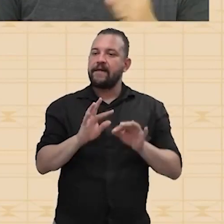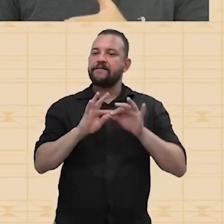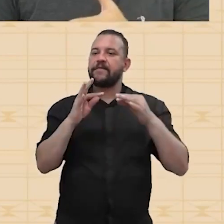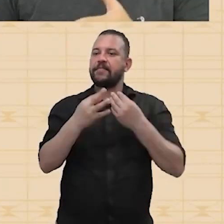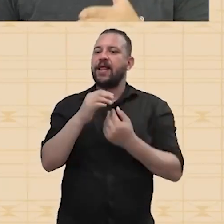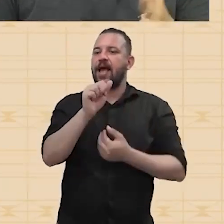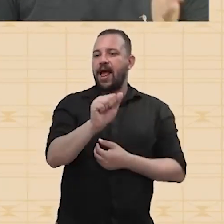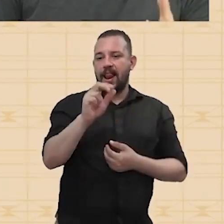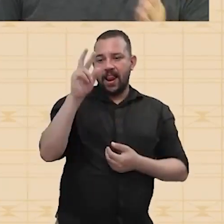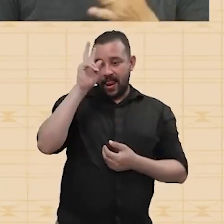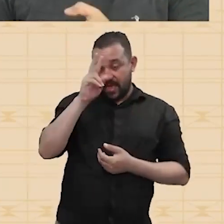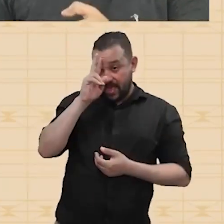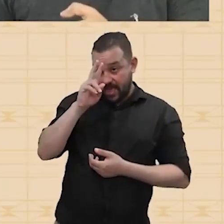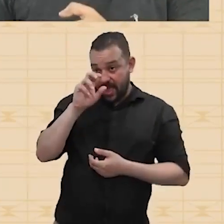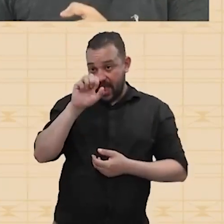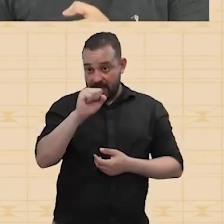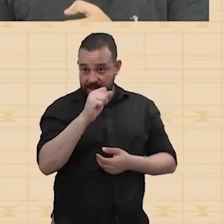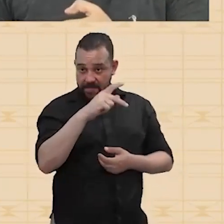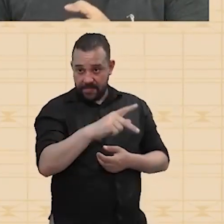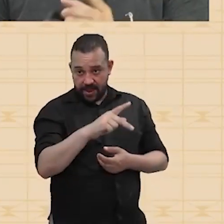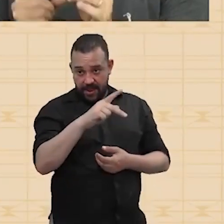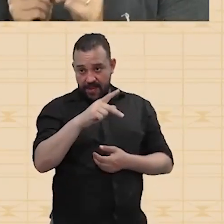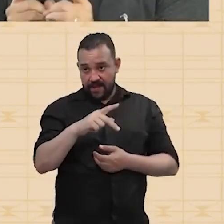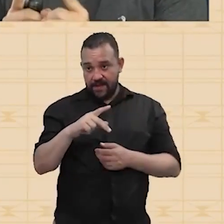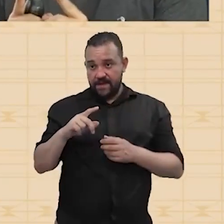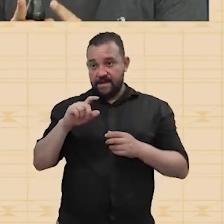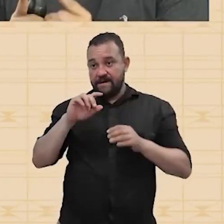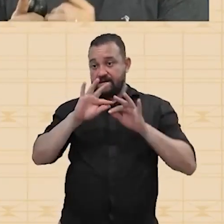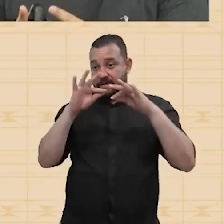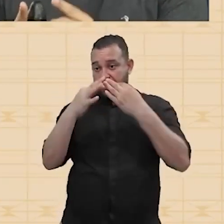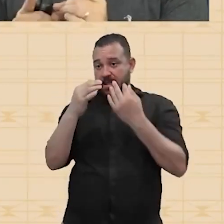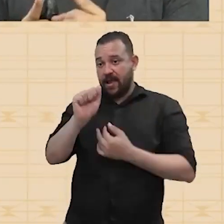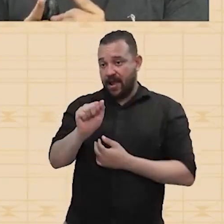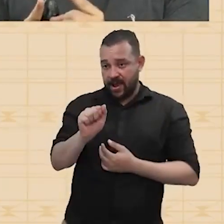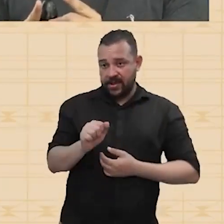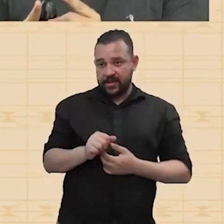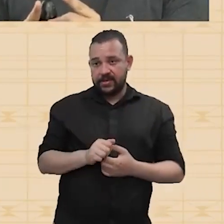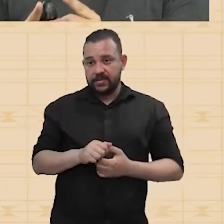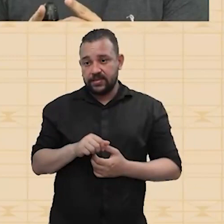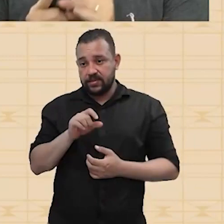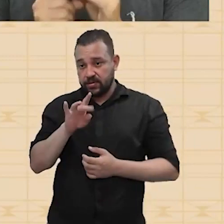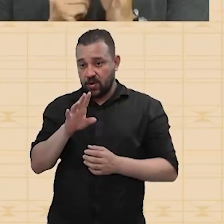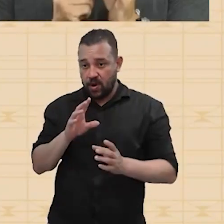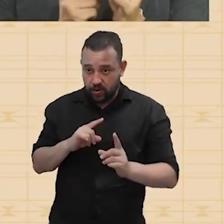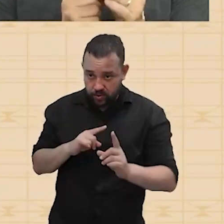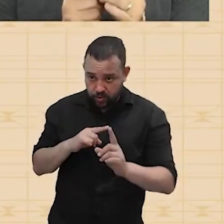Orbital SP. Se terminou em P, é família A. Soma agora os elétrons de valência.